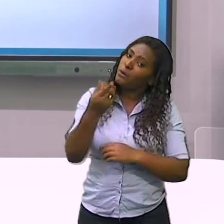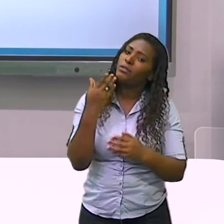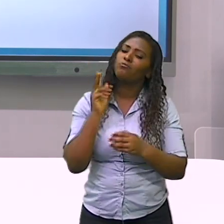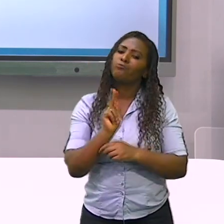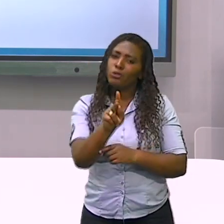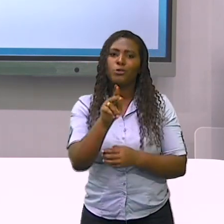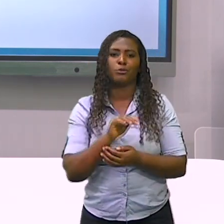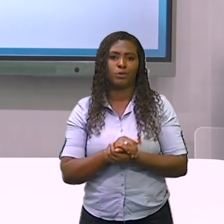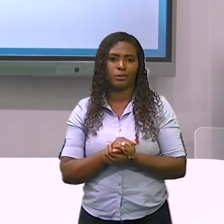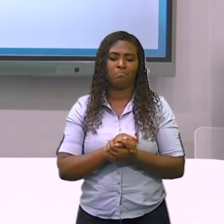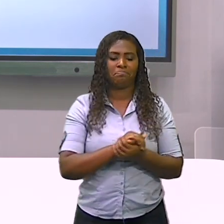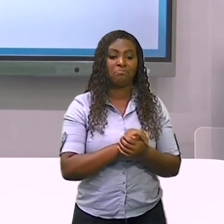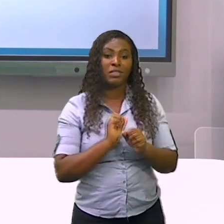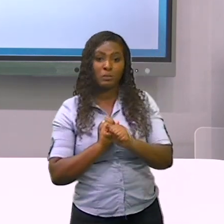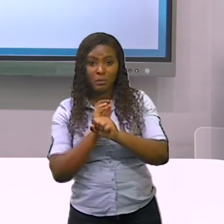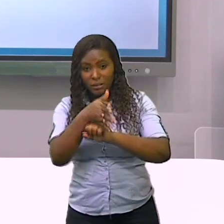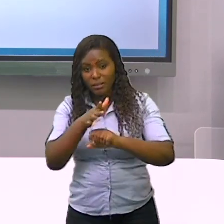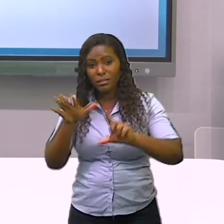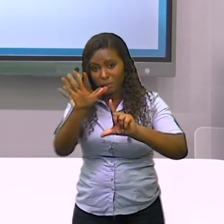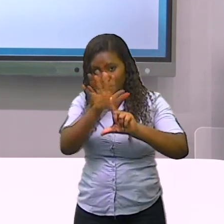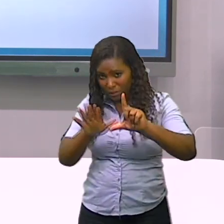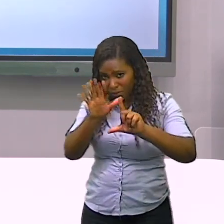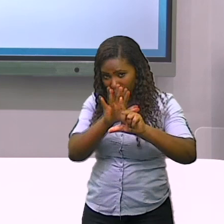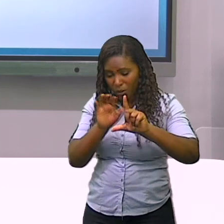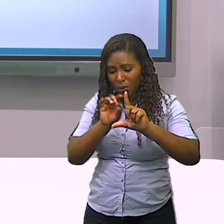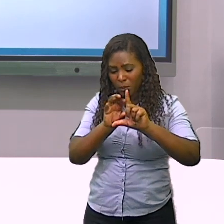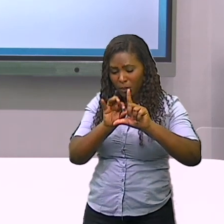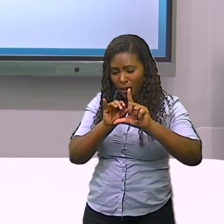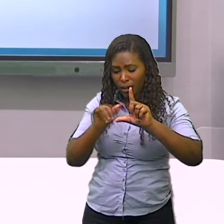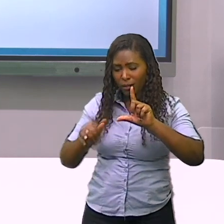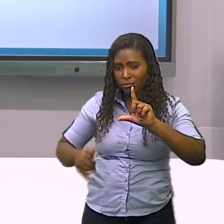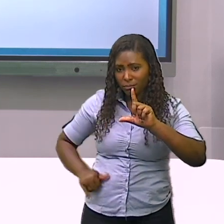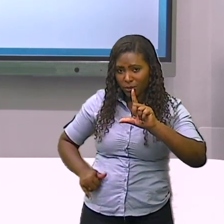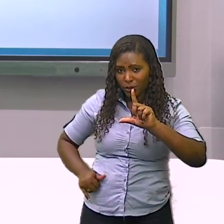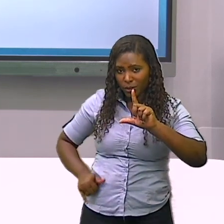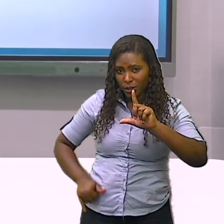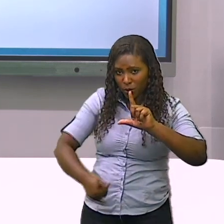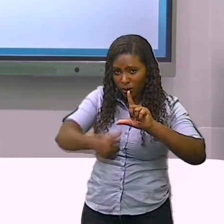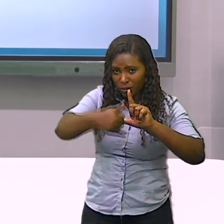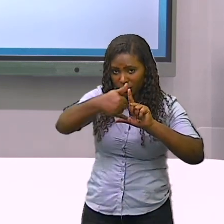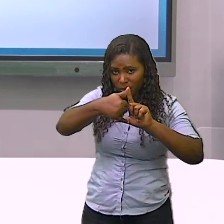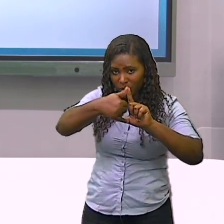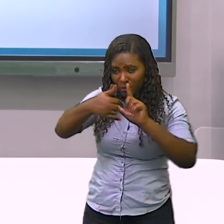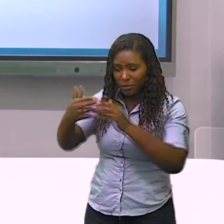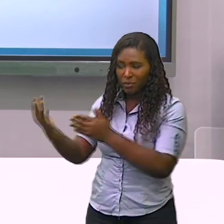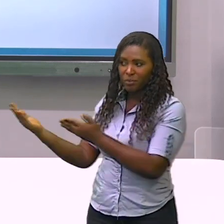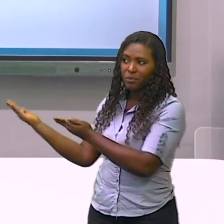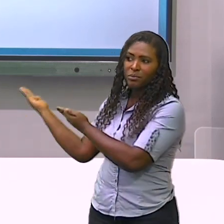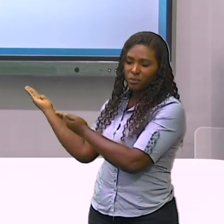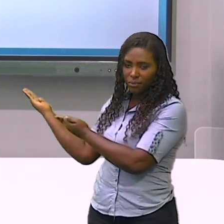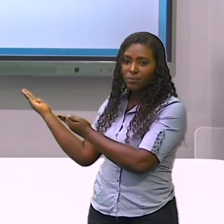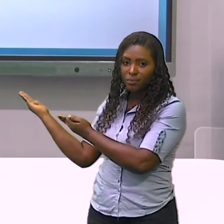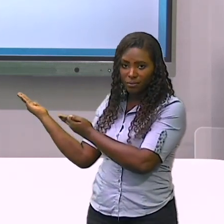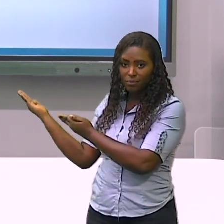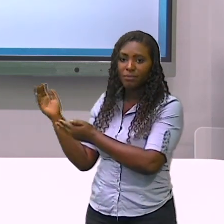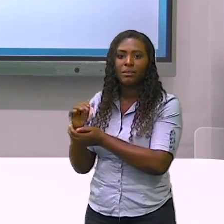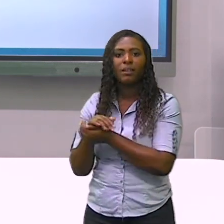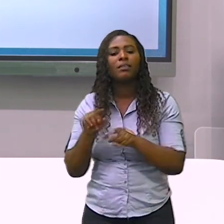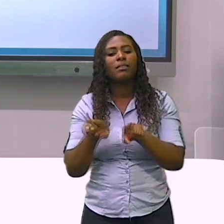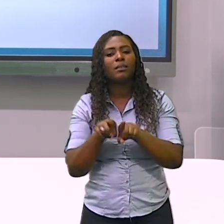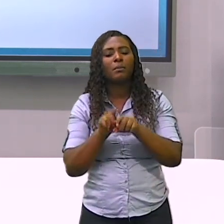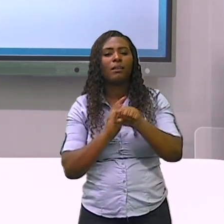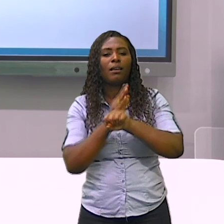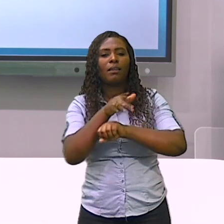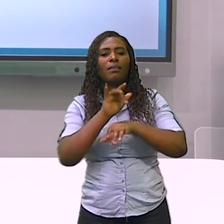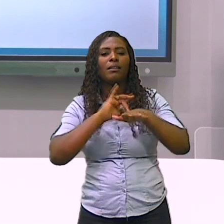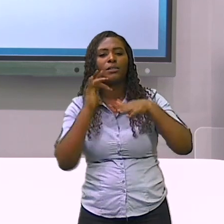nossa plataforma SMED-GV, aponte a câmera do seu celular na imagem que aparece no canto da tela. Acesse